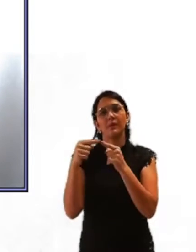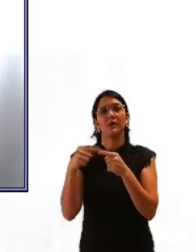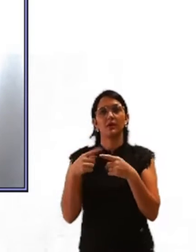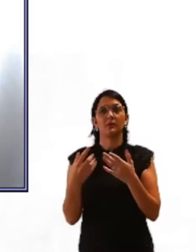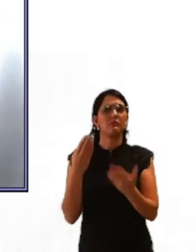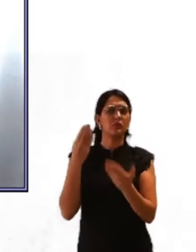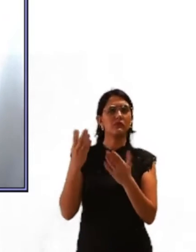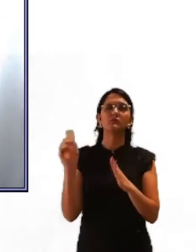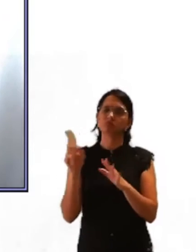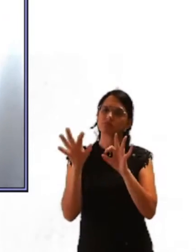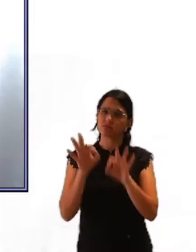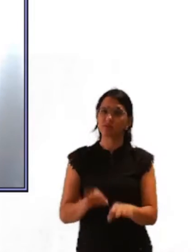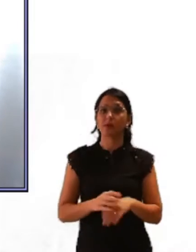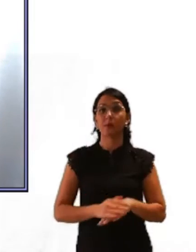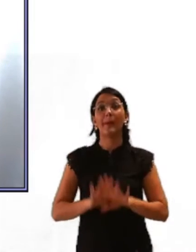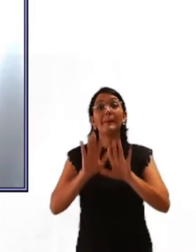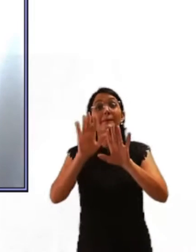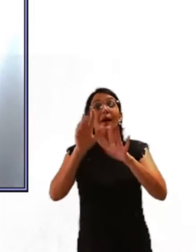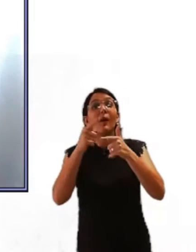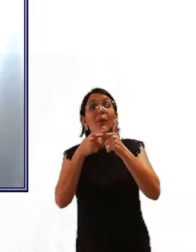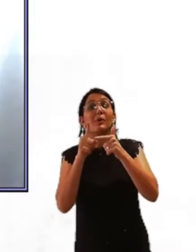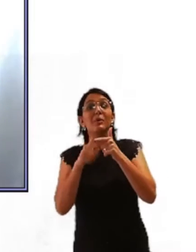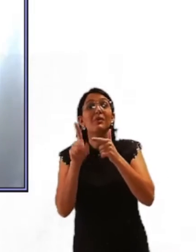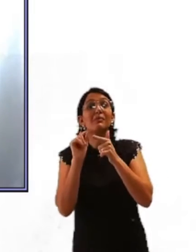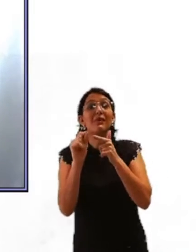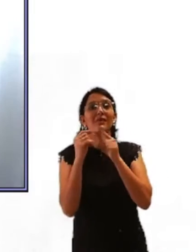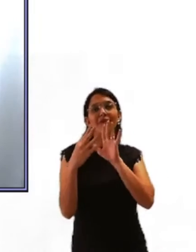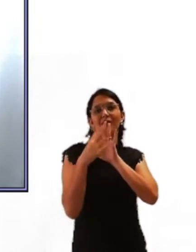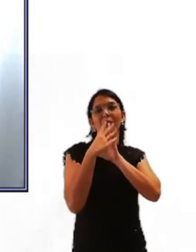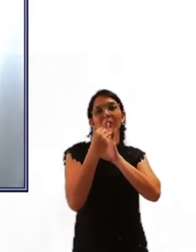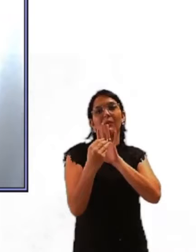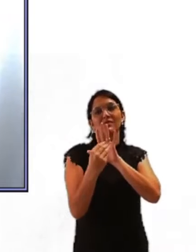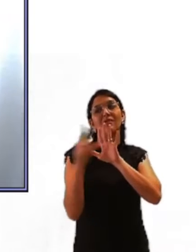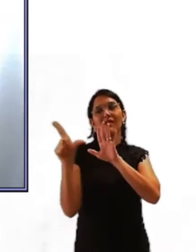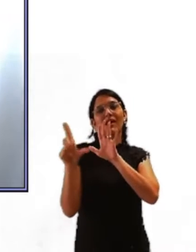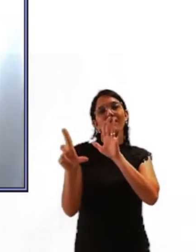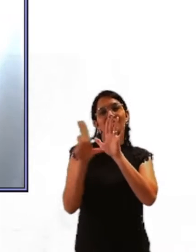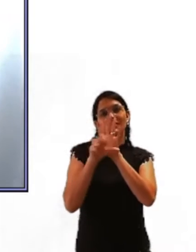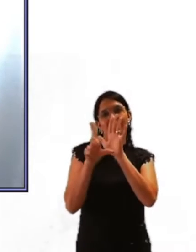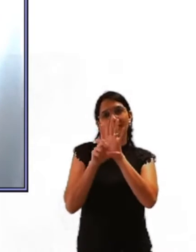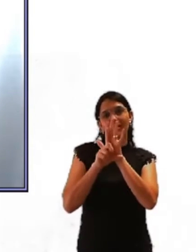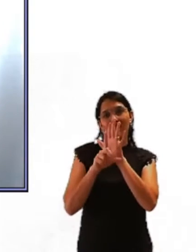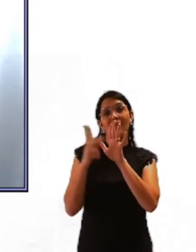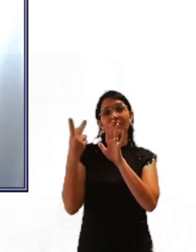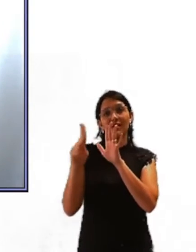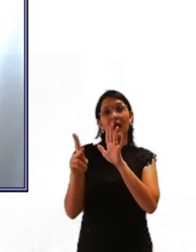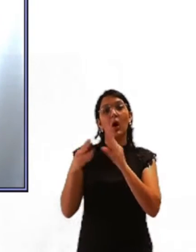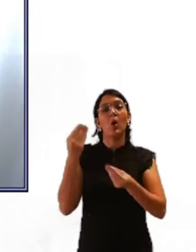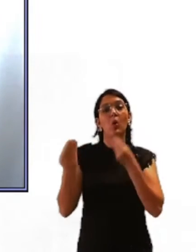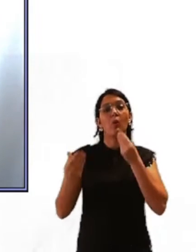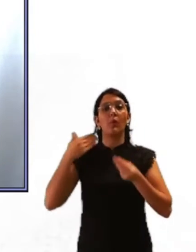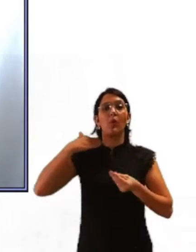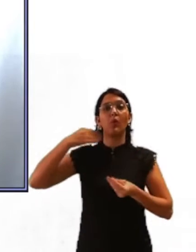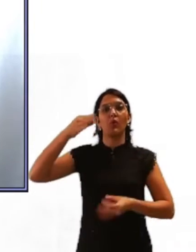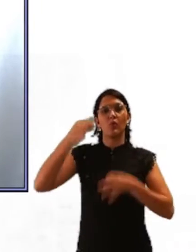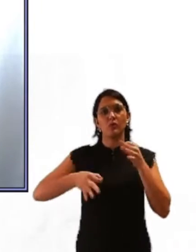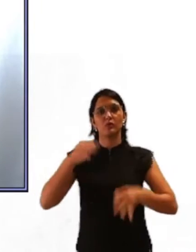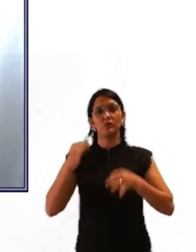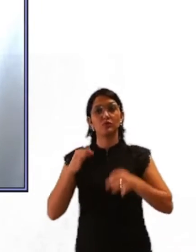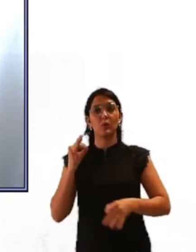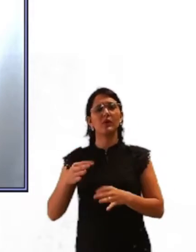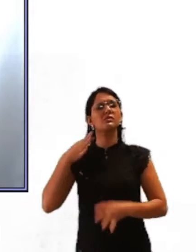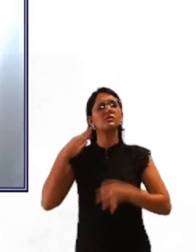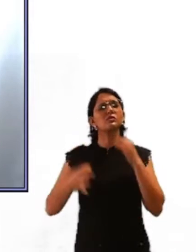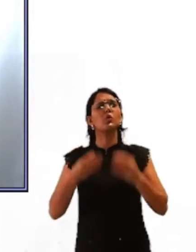O problema é que esse modelo legalista, esse modelo em que o juiz julga somente com base